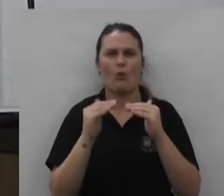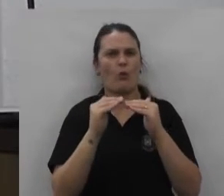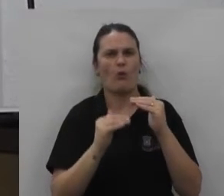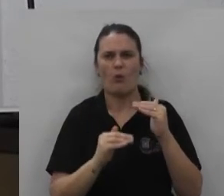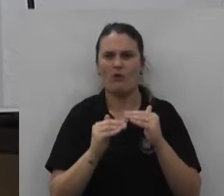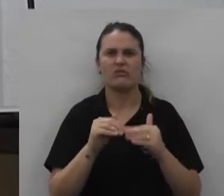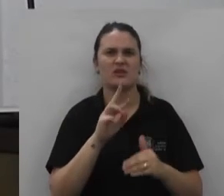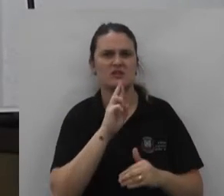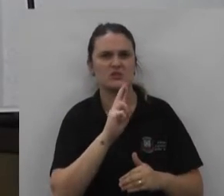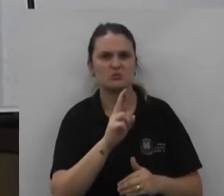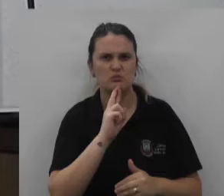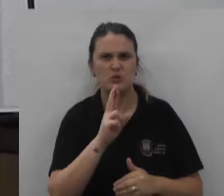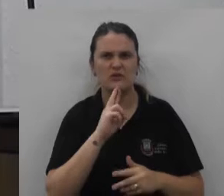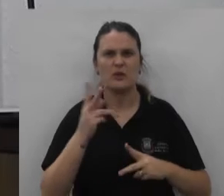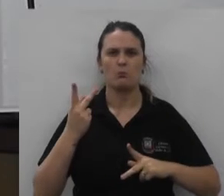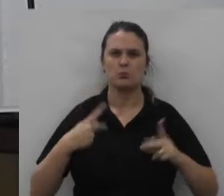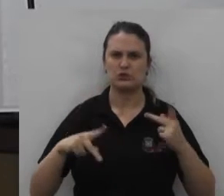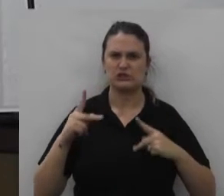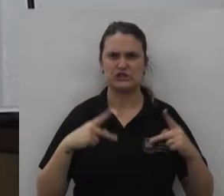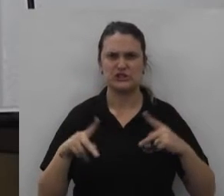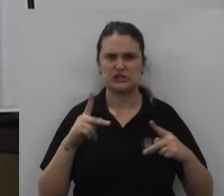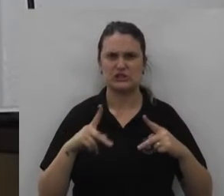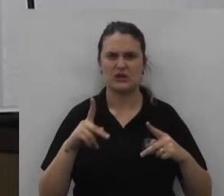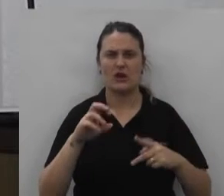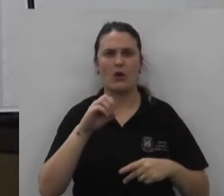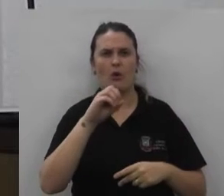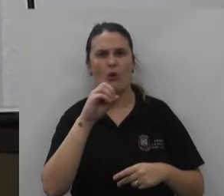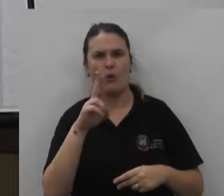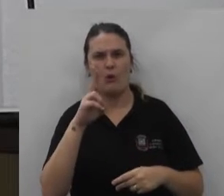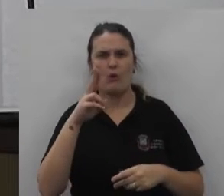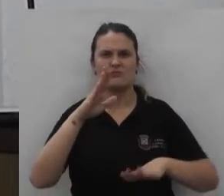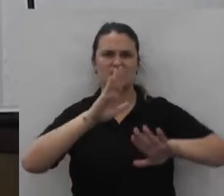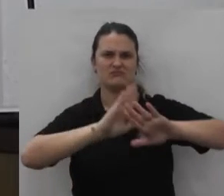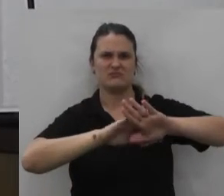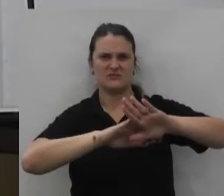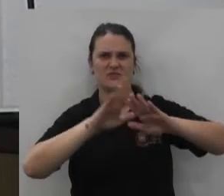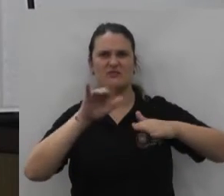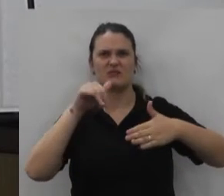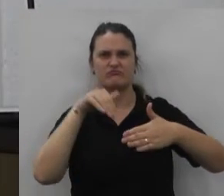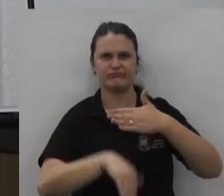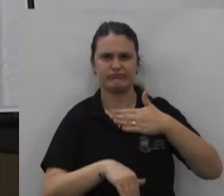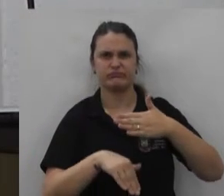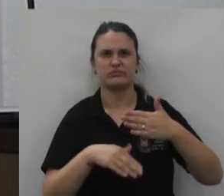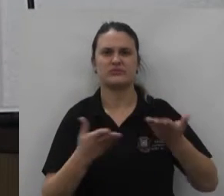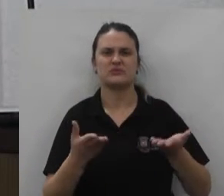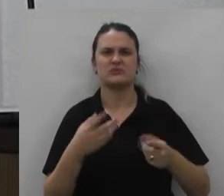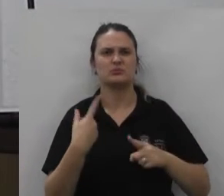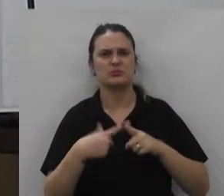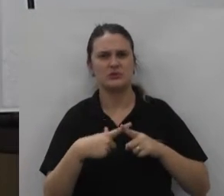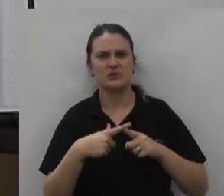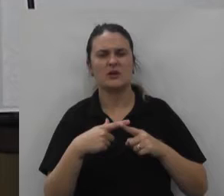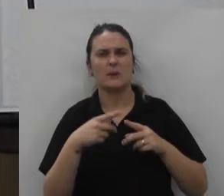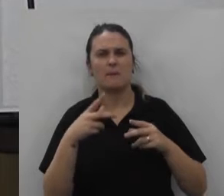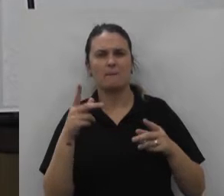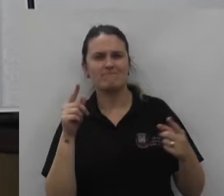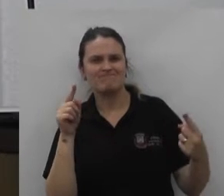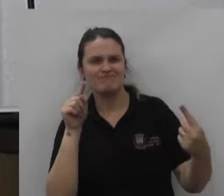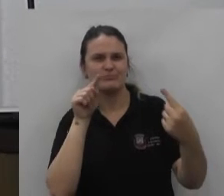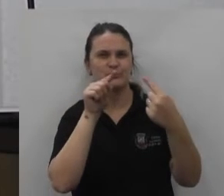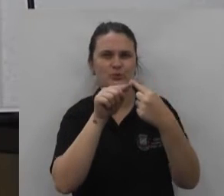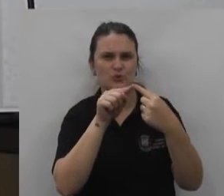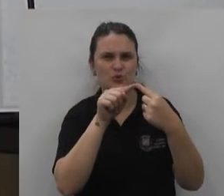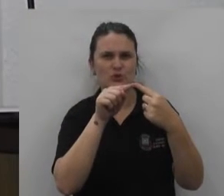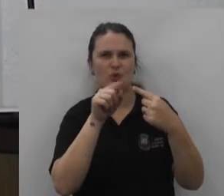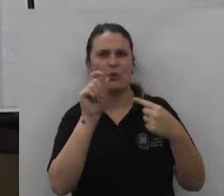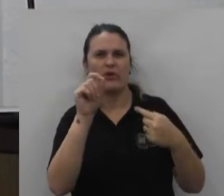as questões e responder politicamente, ideologicamente correto, reprova. Porque o ponto de vista e a